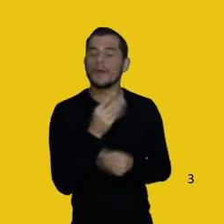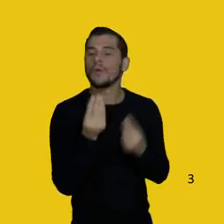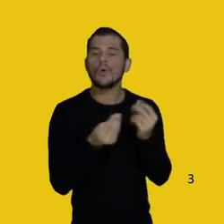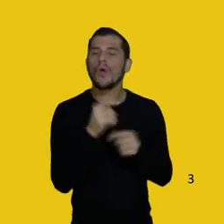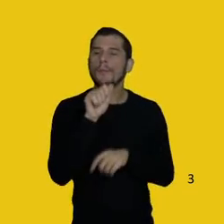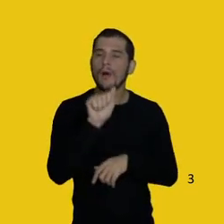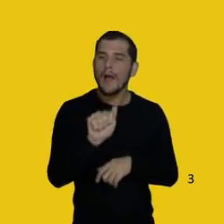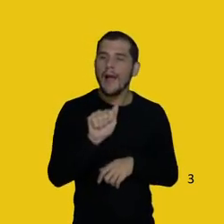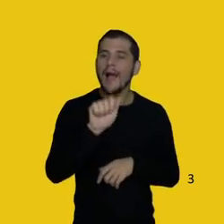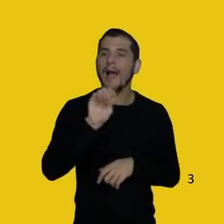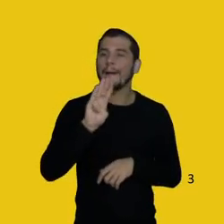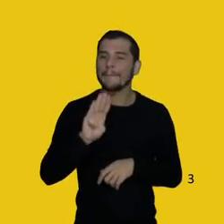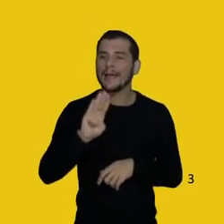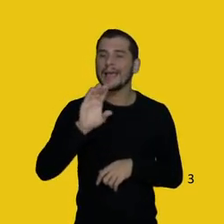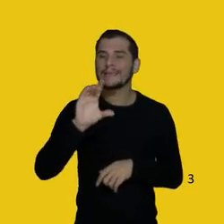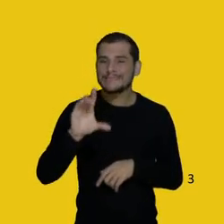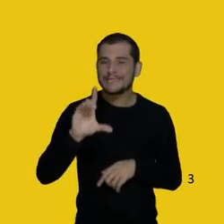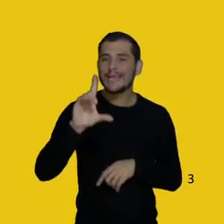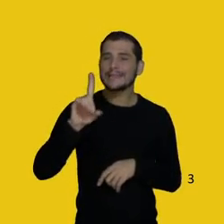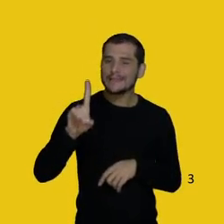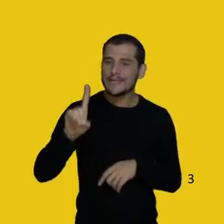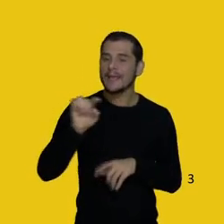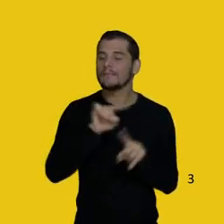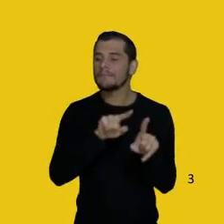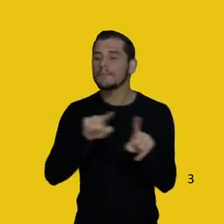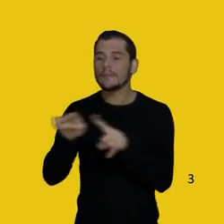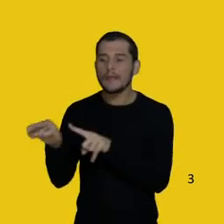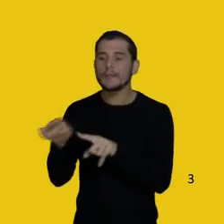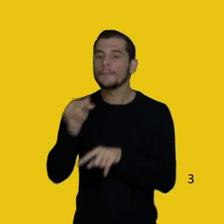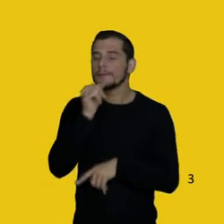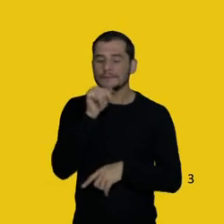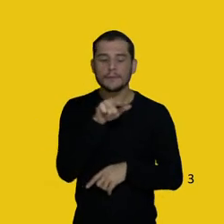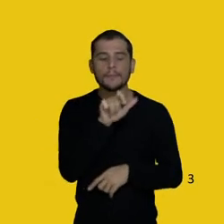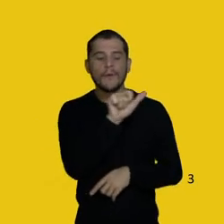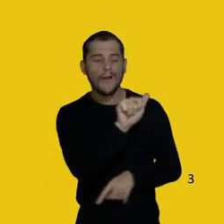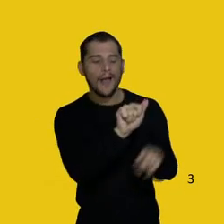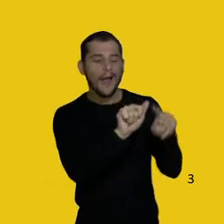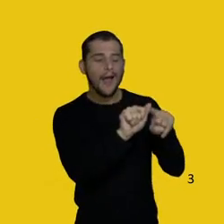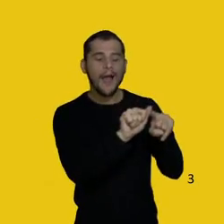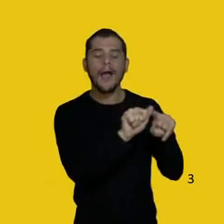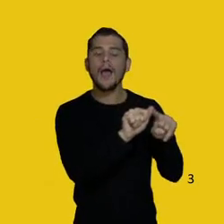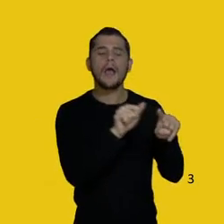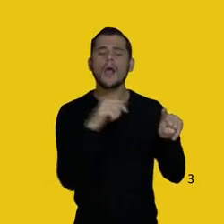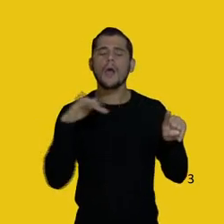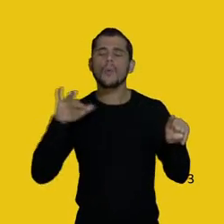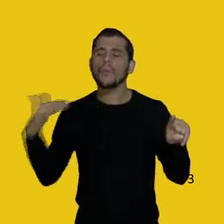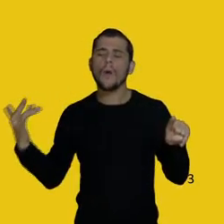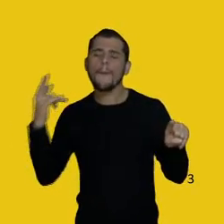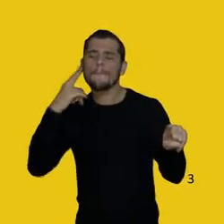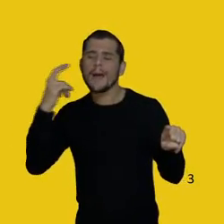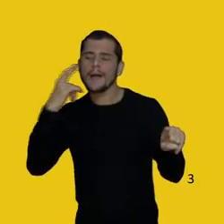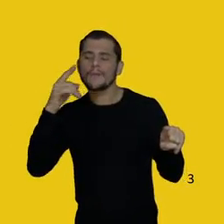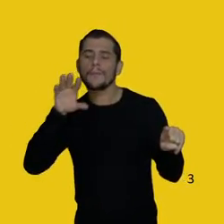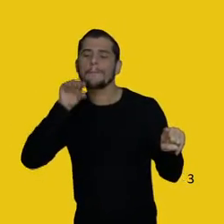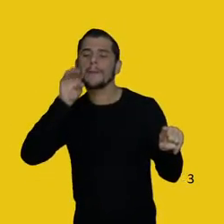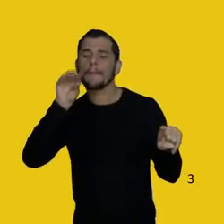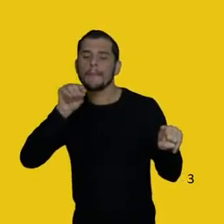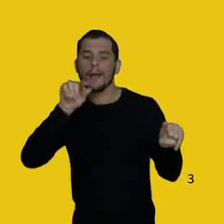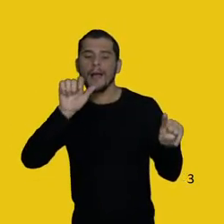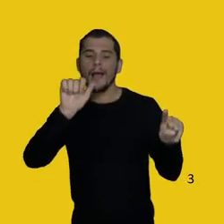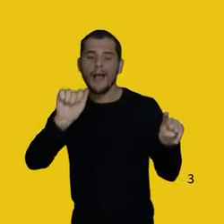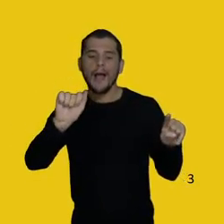s é o b e que o som é o a b com a Eles não conseguem é uma coisa impressionante